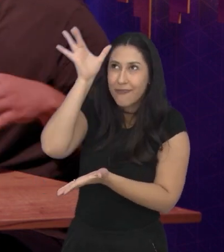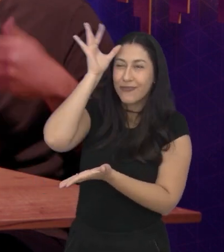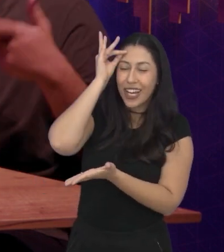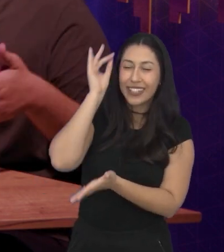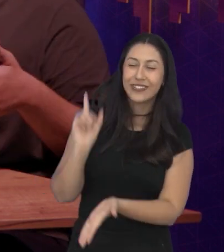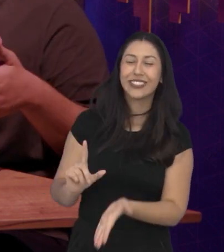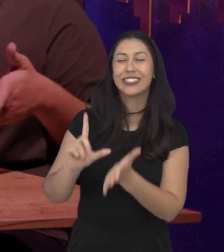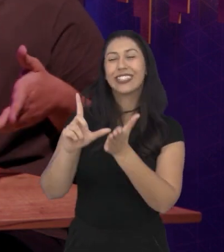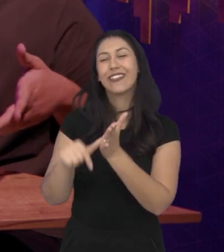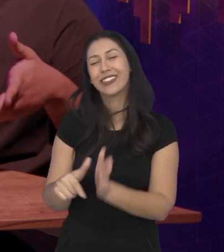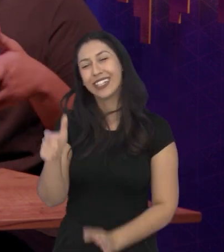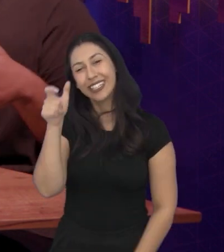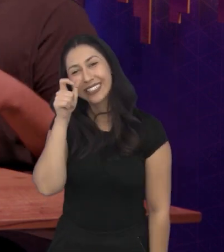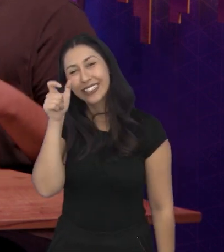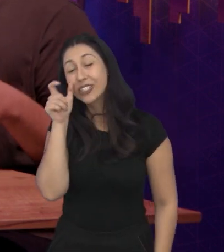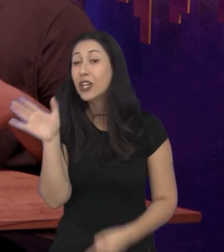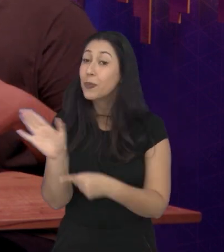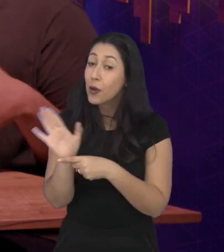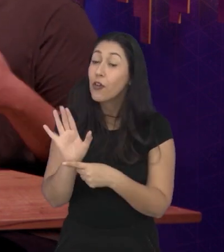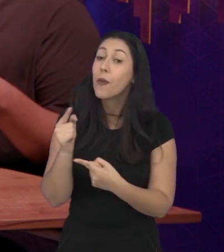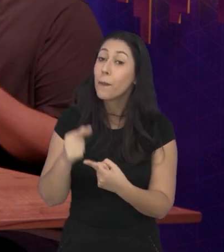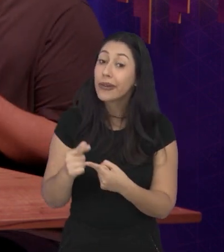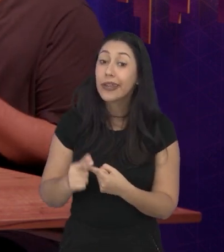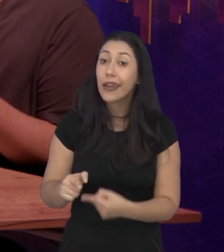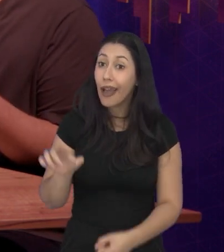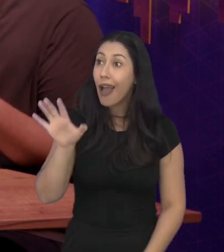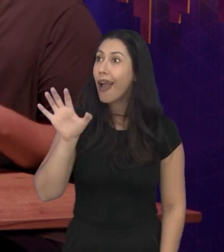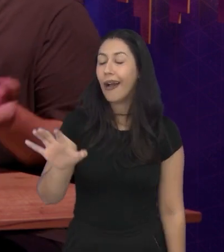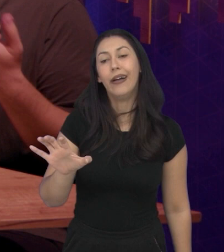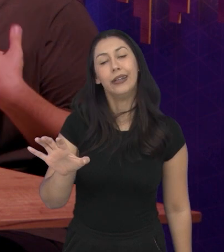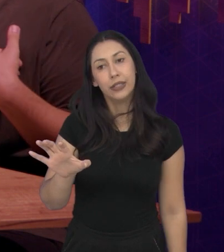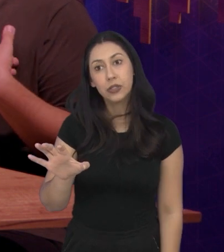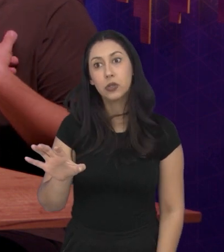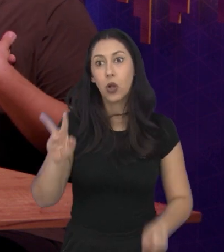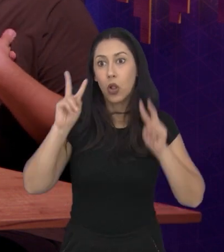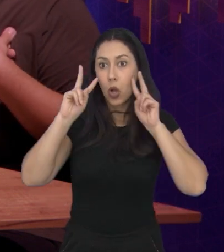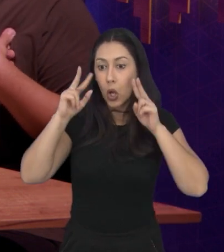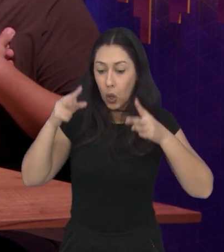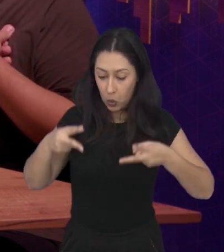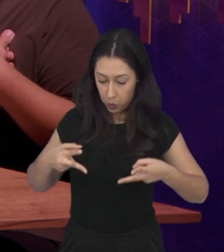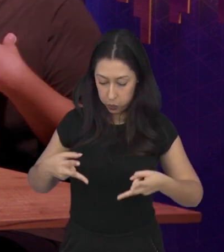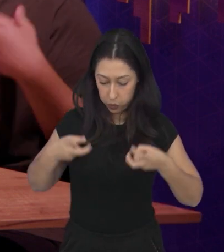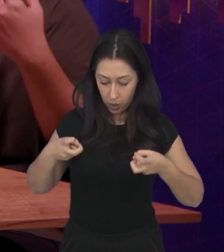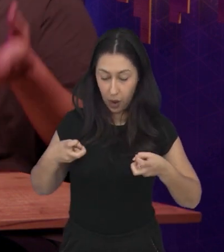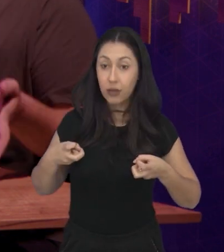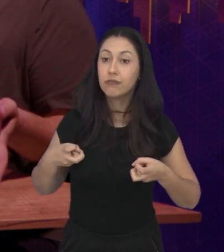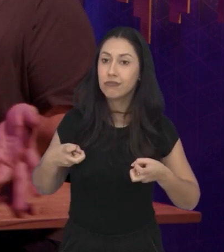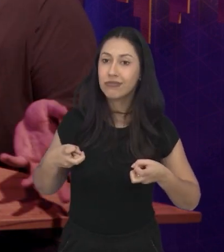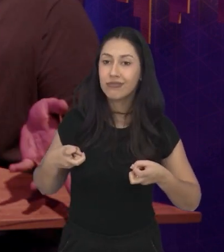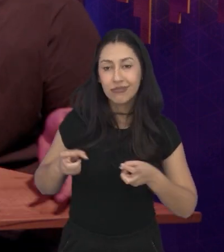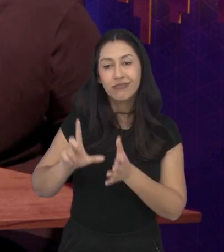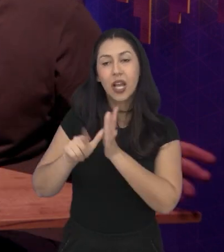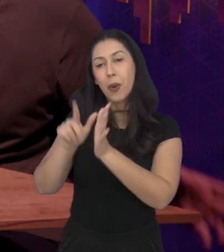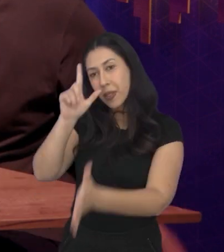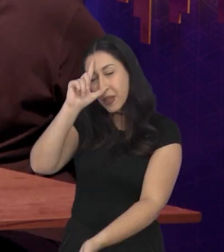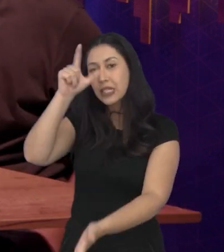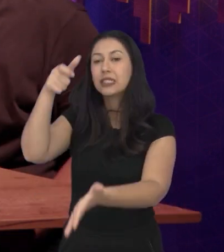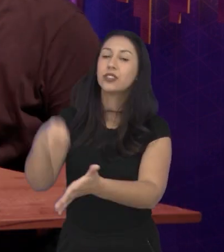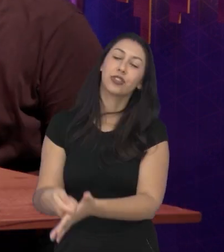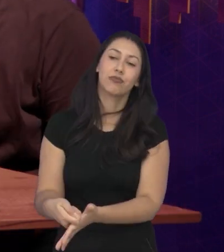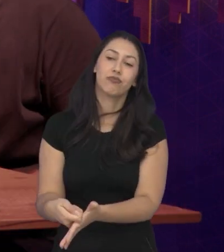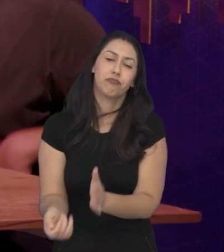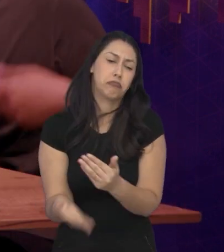mas depois vou anotar para assistir. Isso é realmente sobre isso, né? Olhar para dentro de nós mesmos para realmente tomar